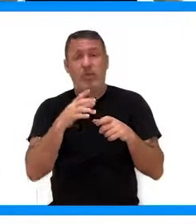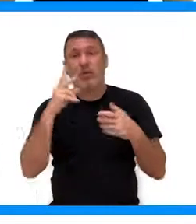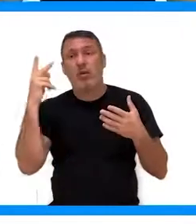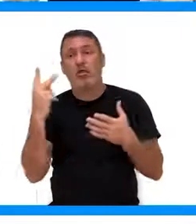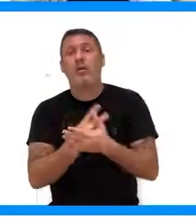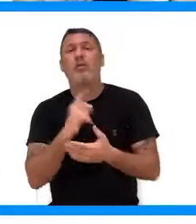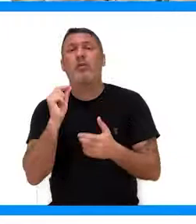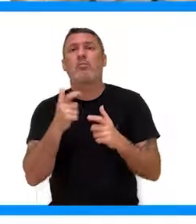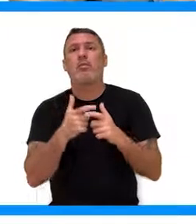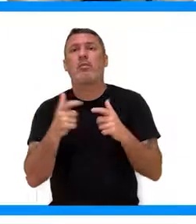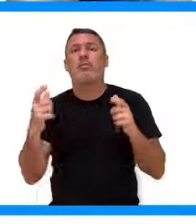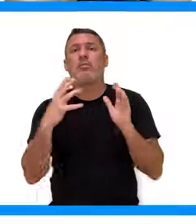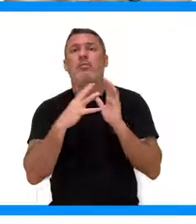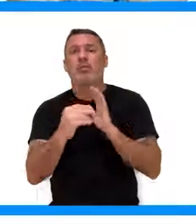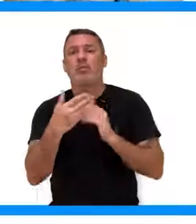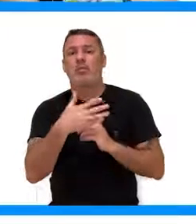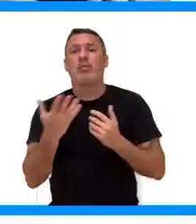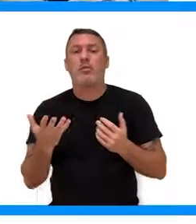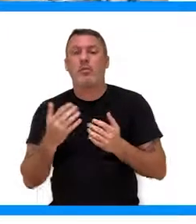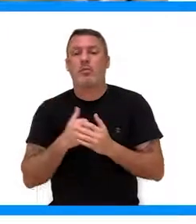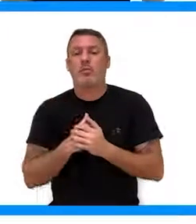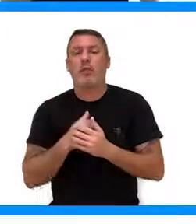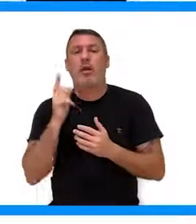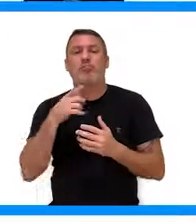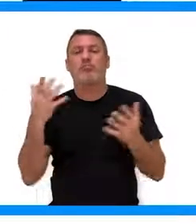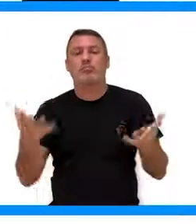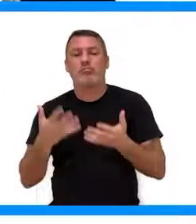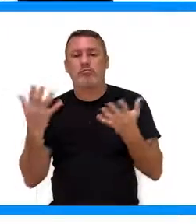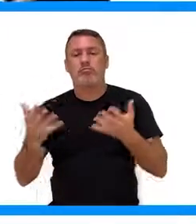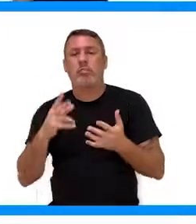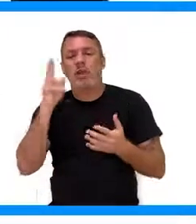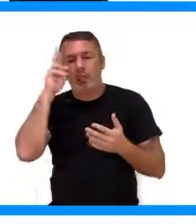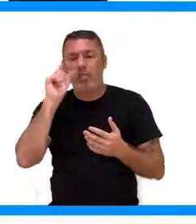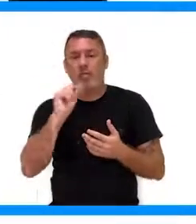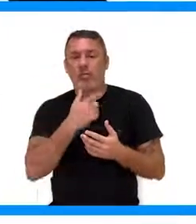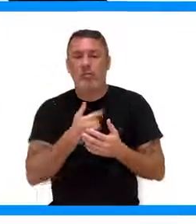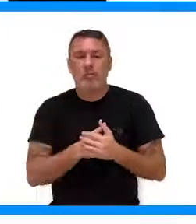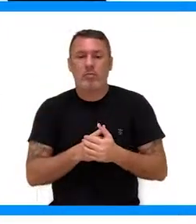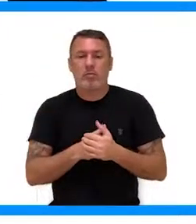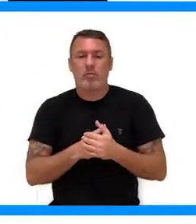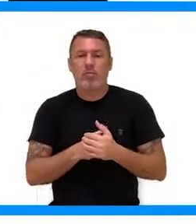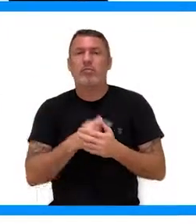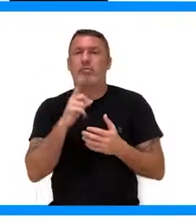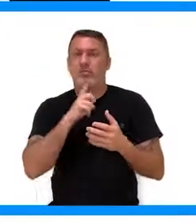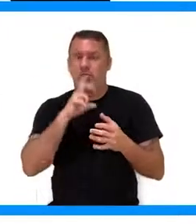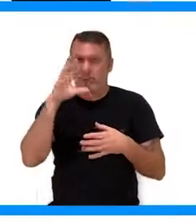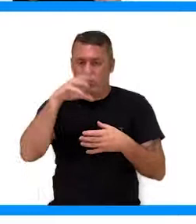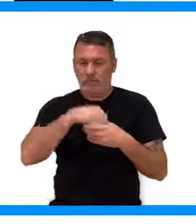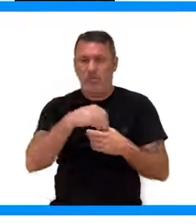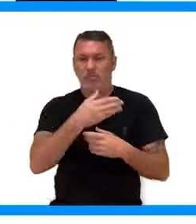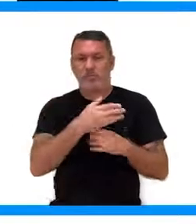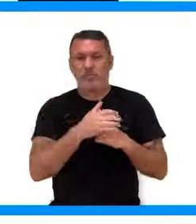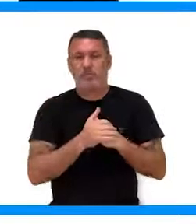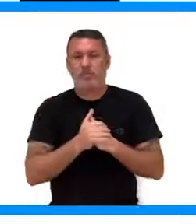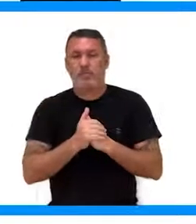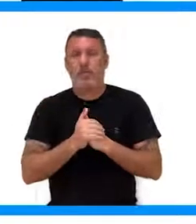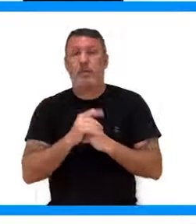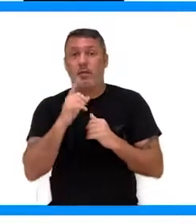da expansão desse modelo agrícola? Expansão essa que é incentivada, lembre-se disso, tá?